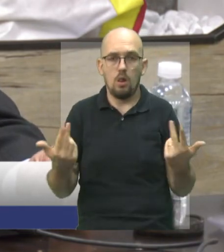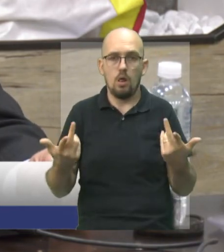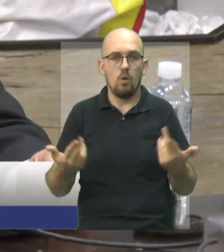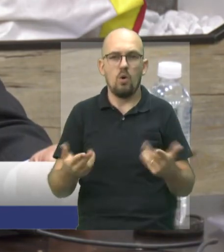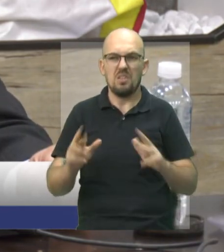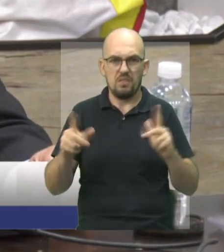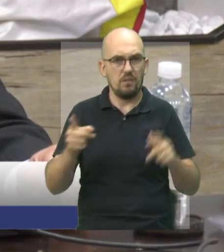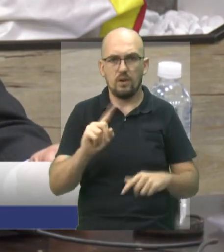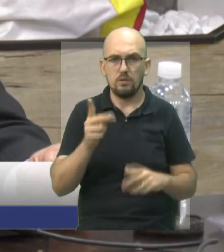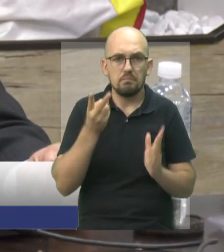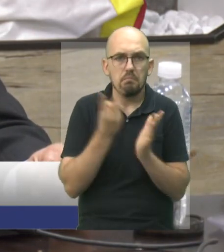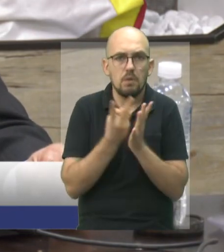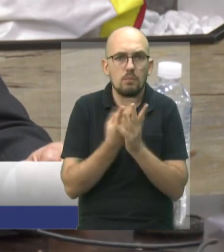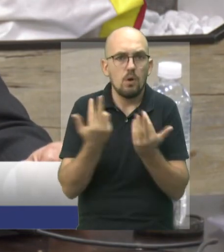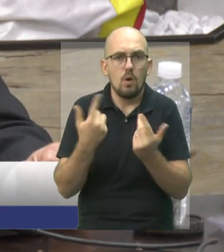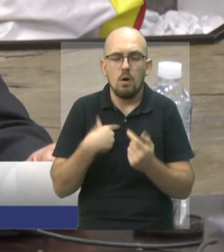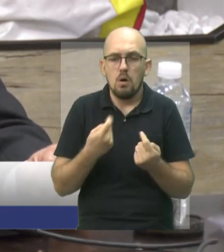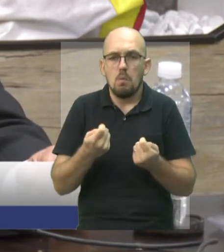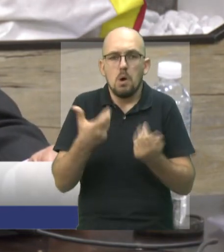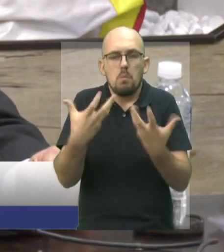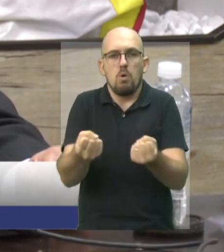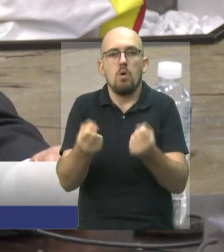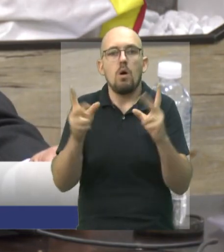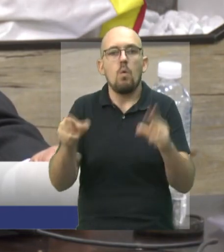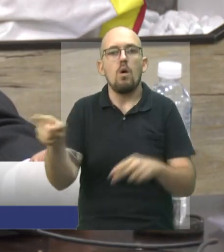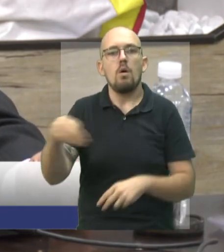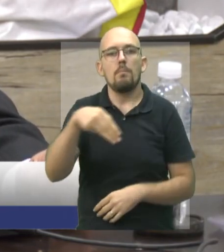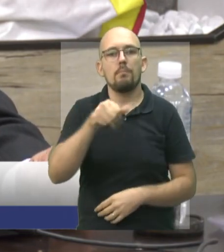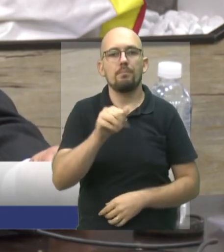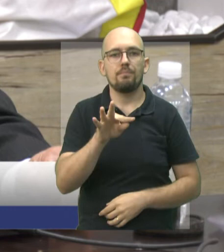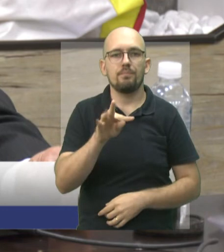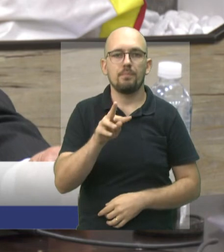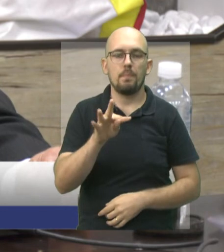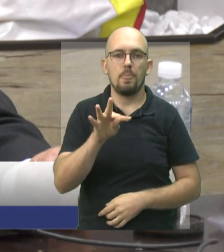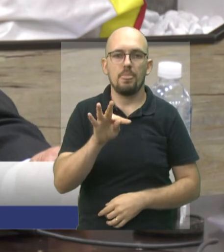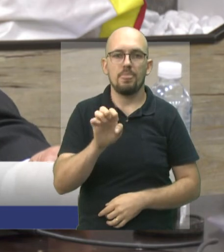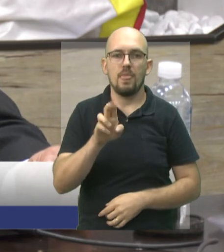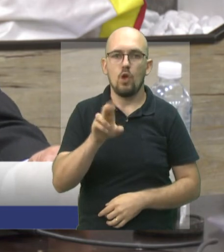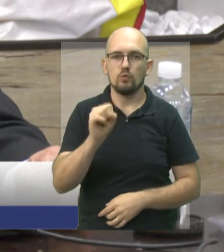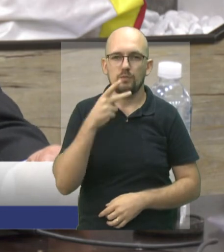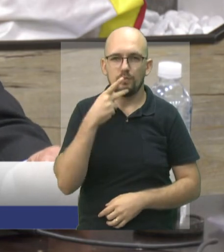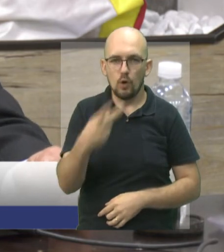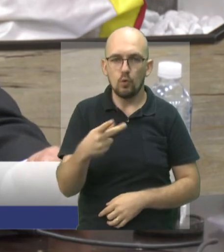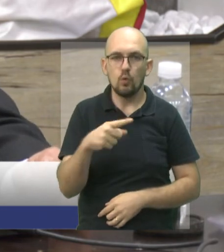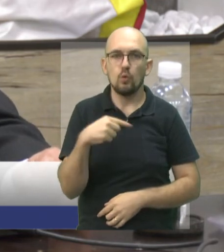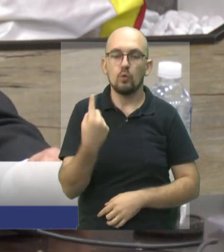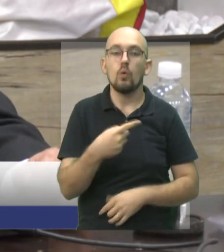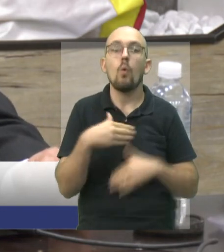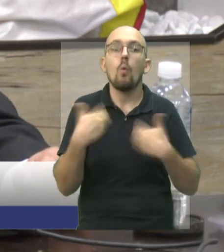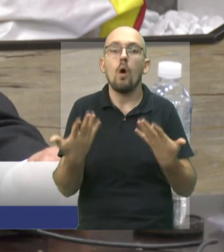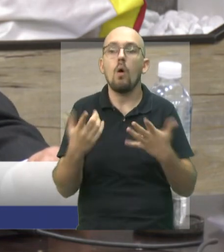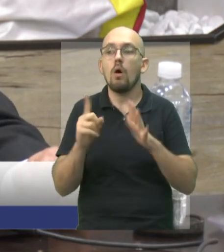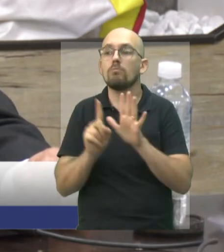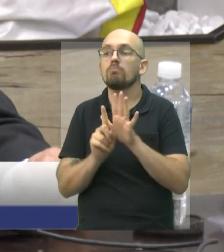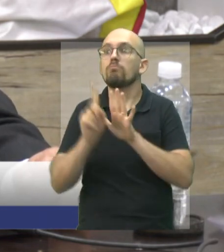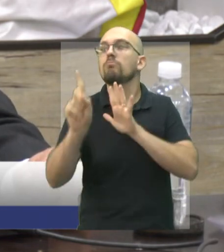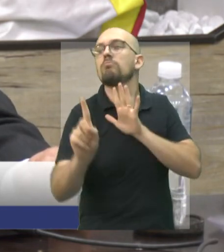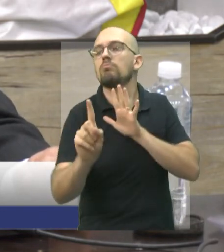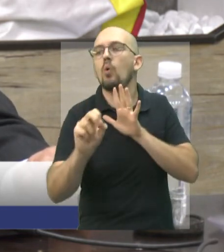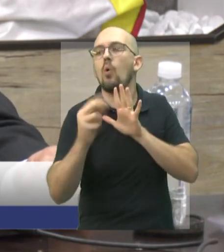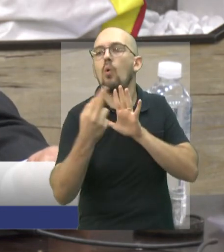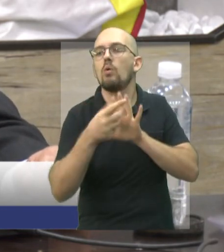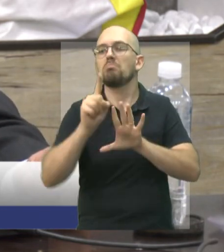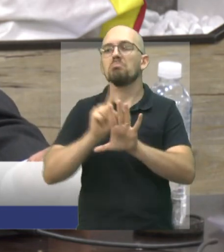disse o Matheus Turini, sobre ser coadjuvante ou ser protagonista. Em